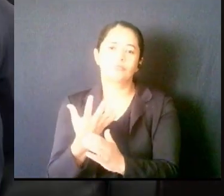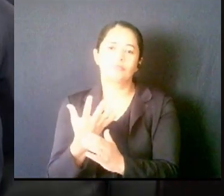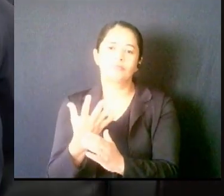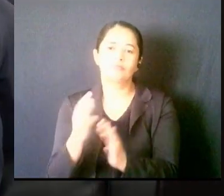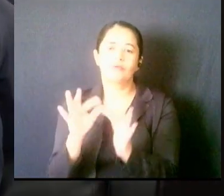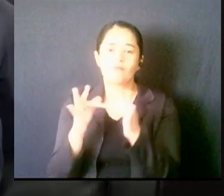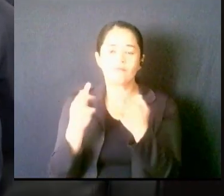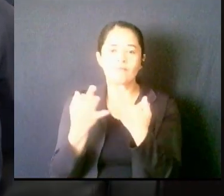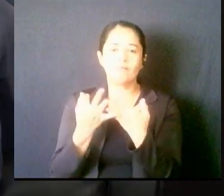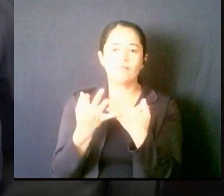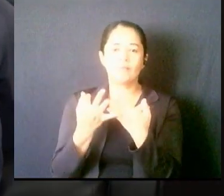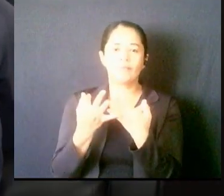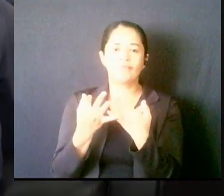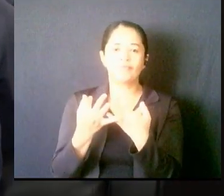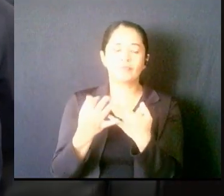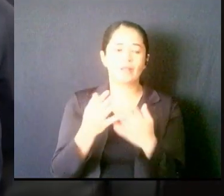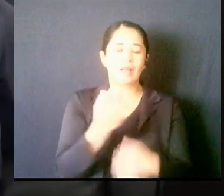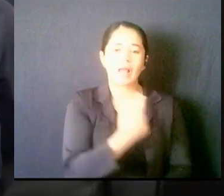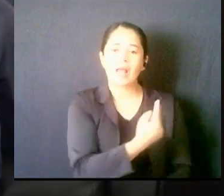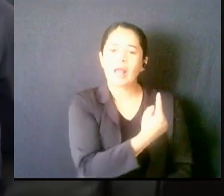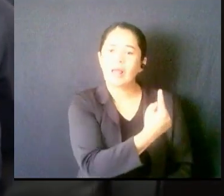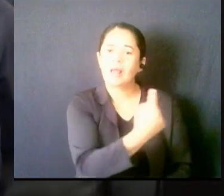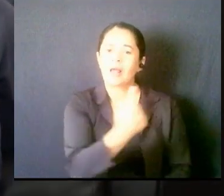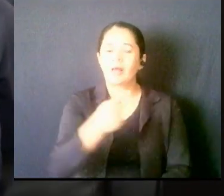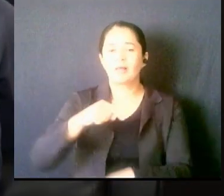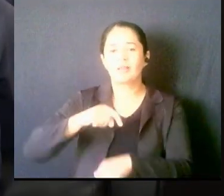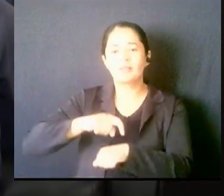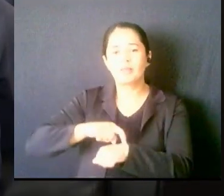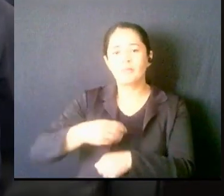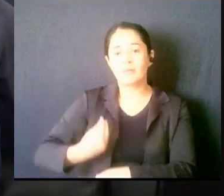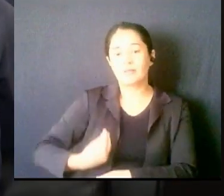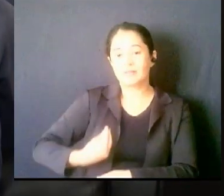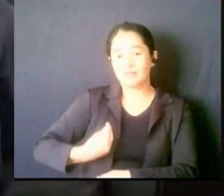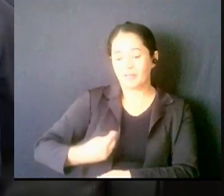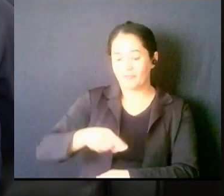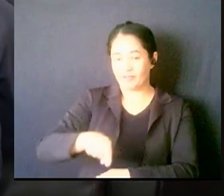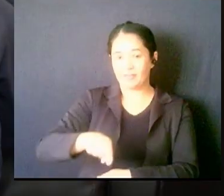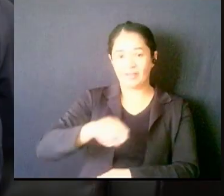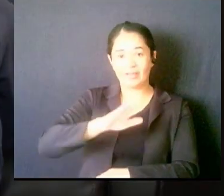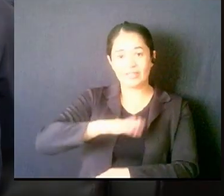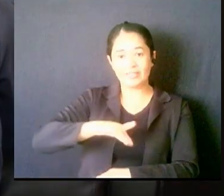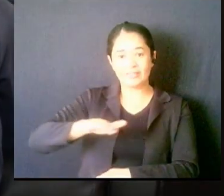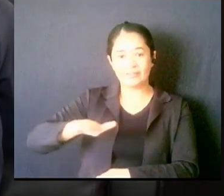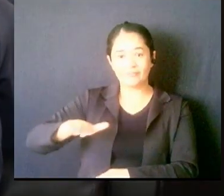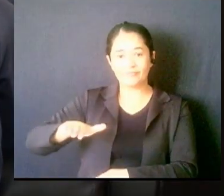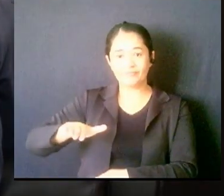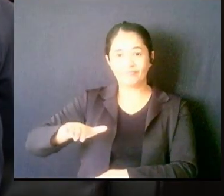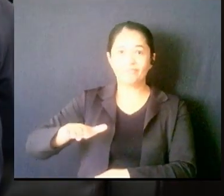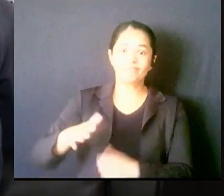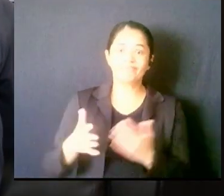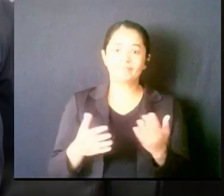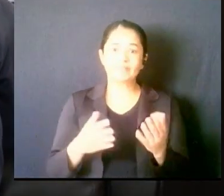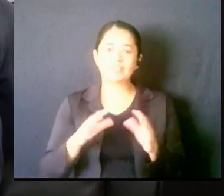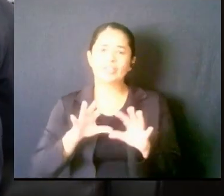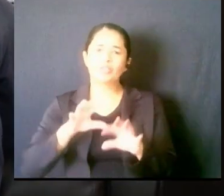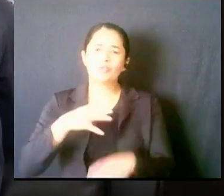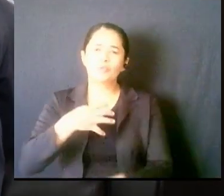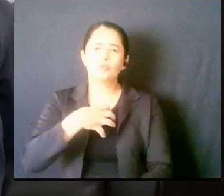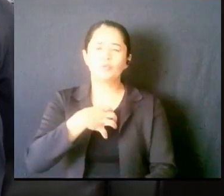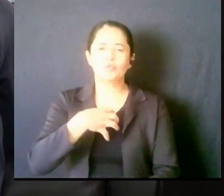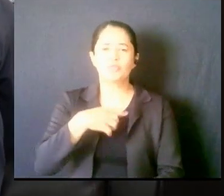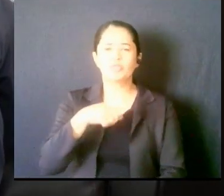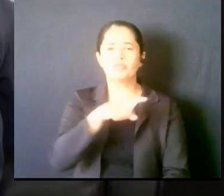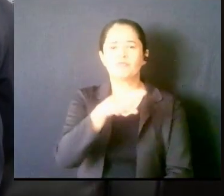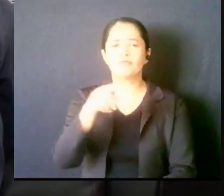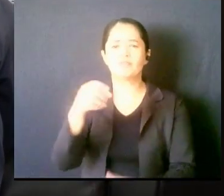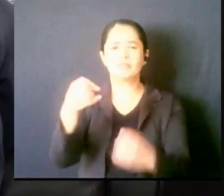Em cada momento da vida da criança existe uma forma de você falar